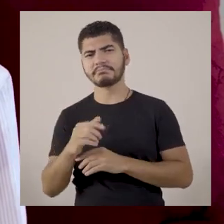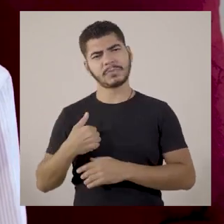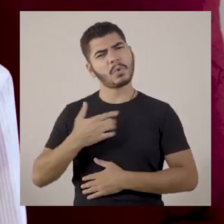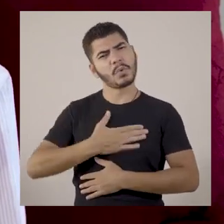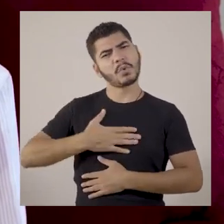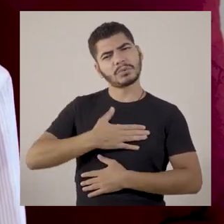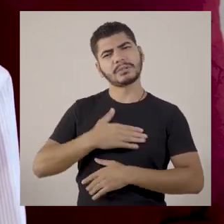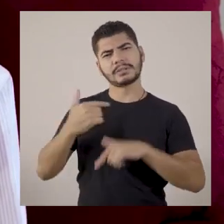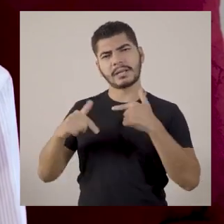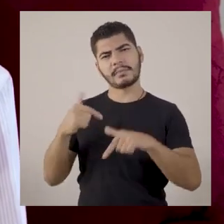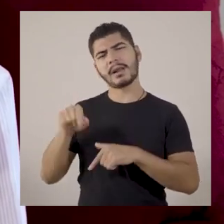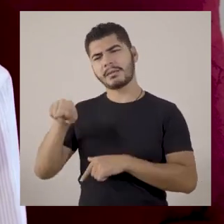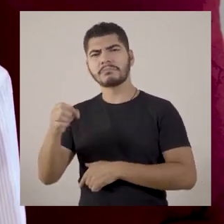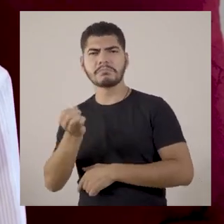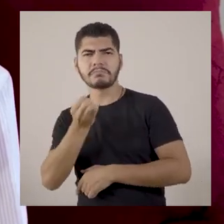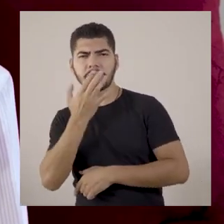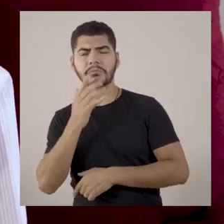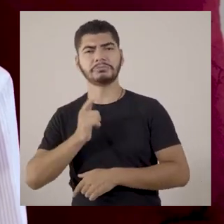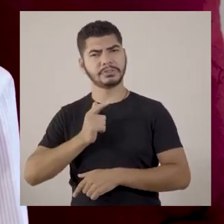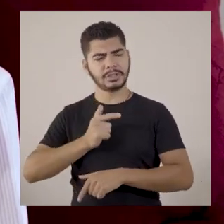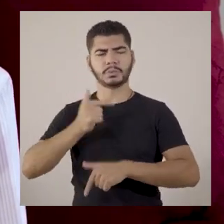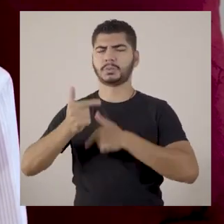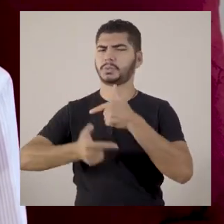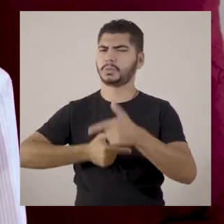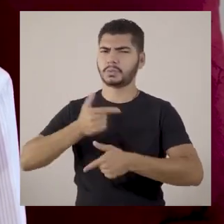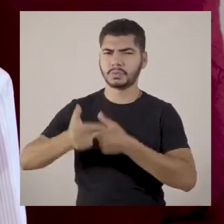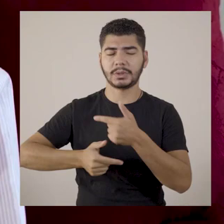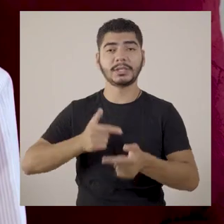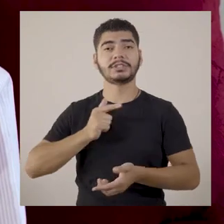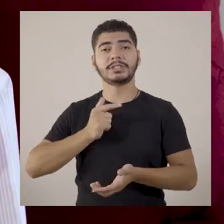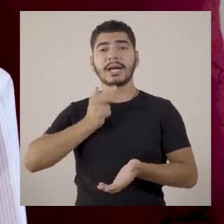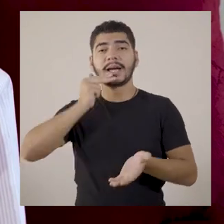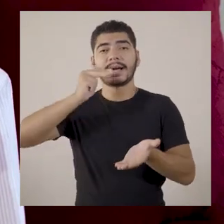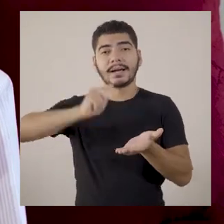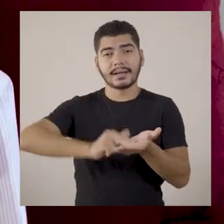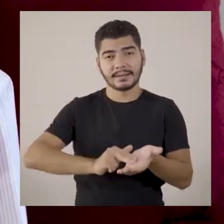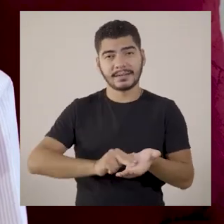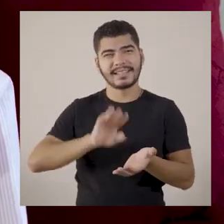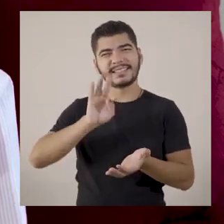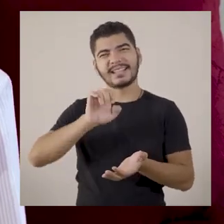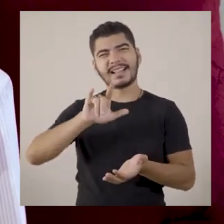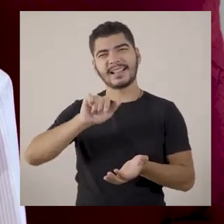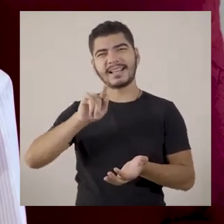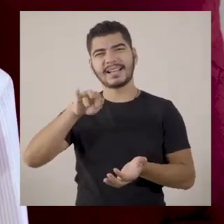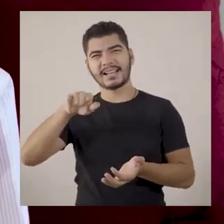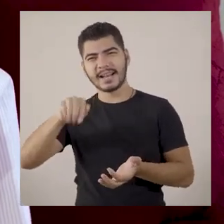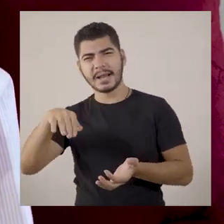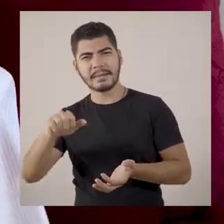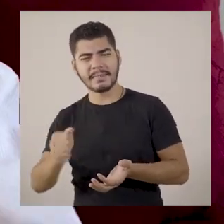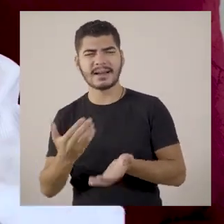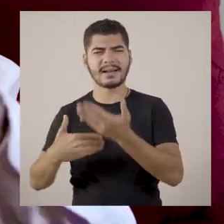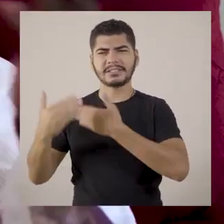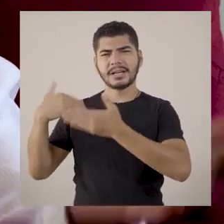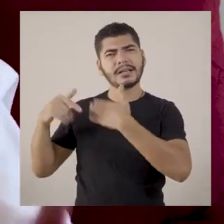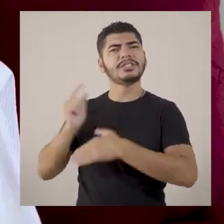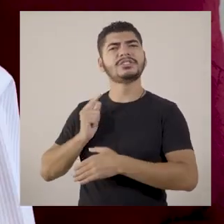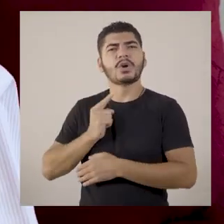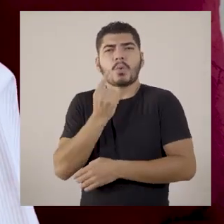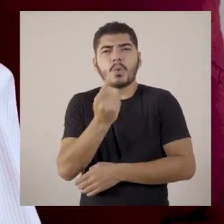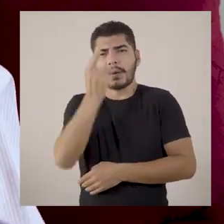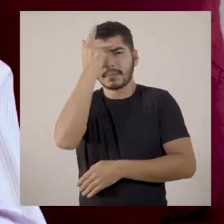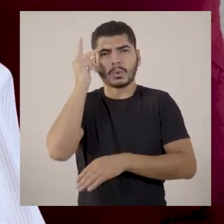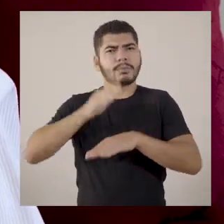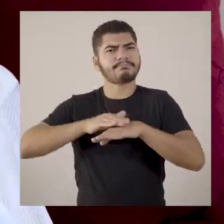Gostei de trabalhar ali, era muito bom, tinha bastante serviço, muito telegrama. Porque ali, inclusive, existia